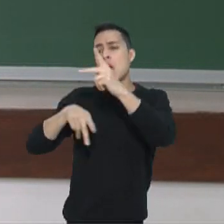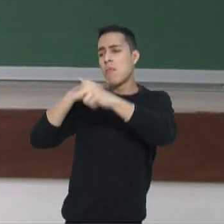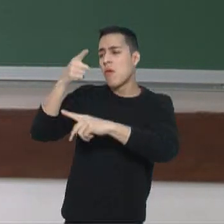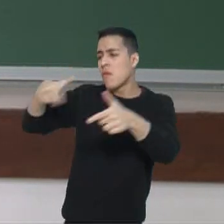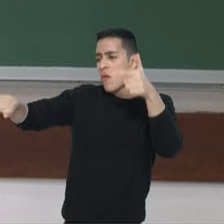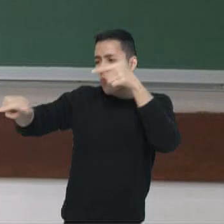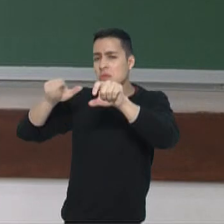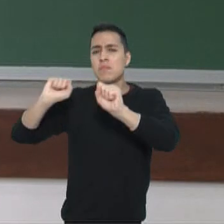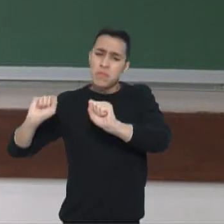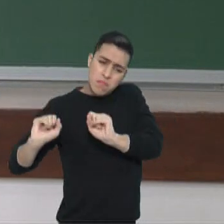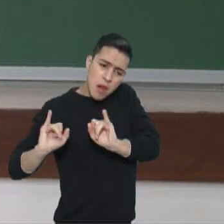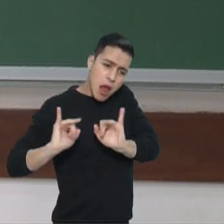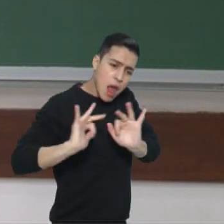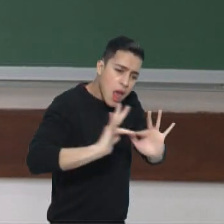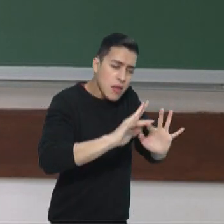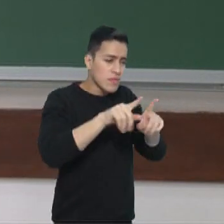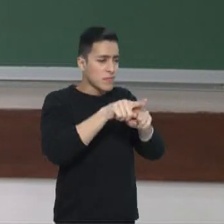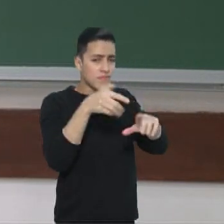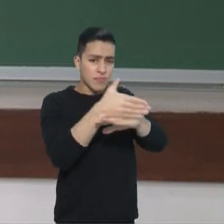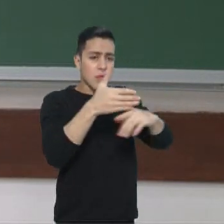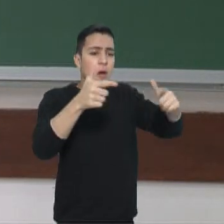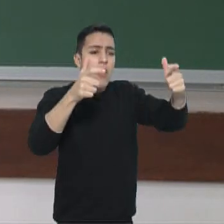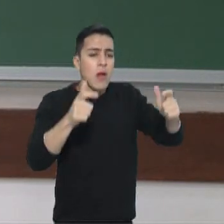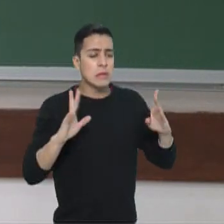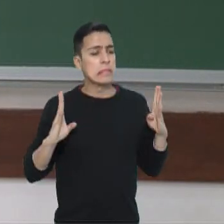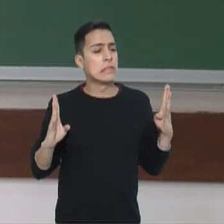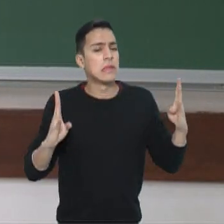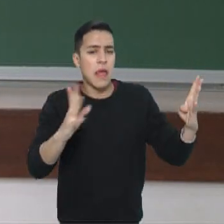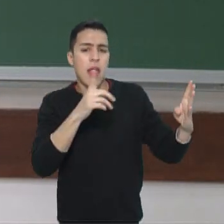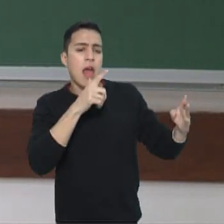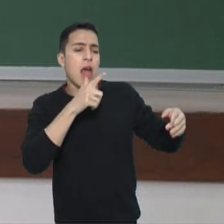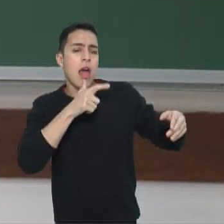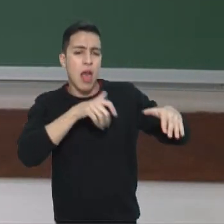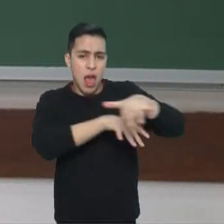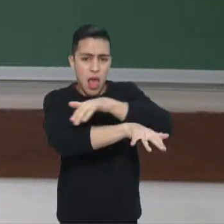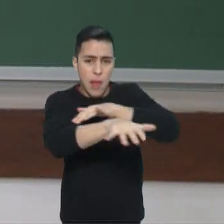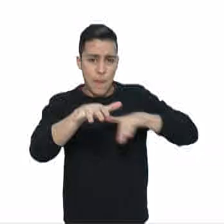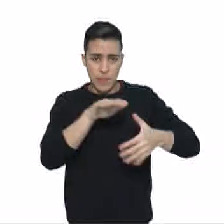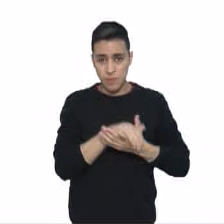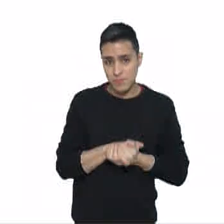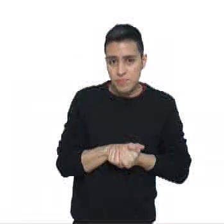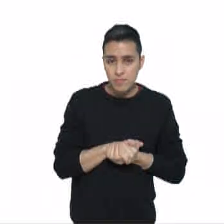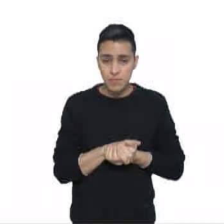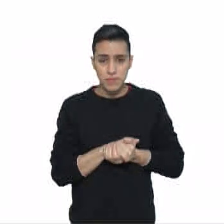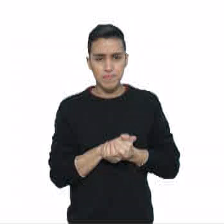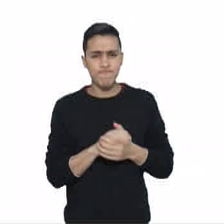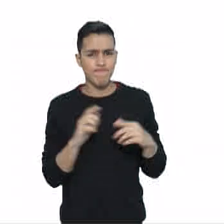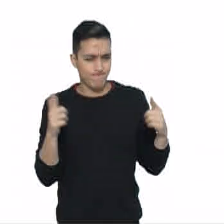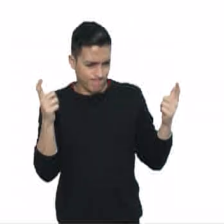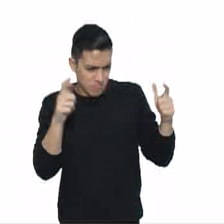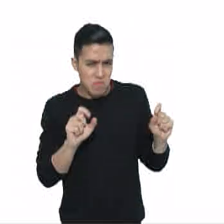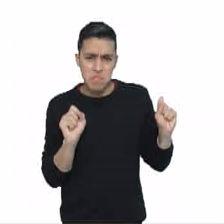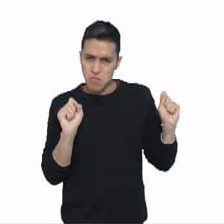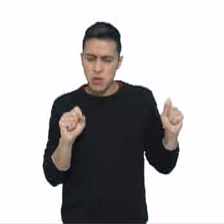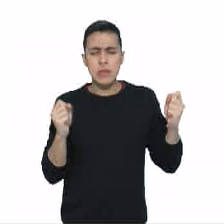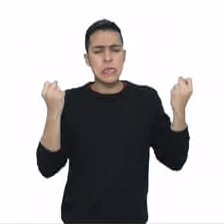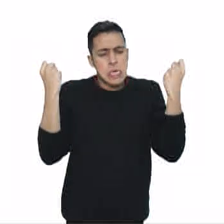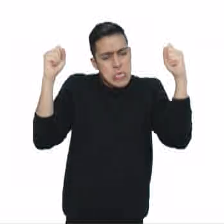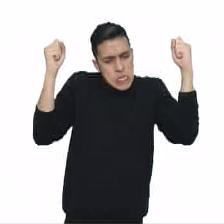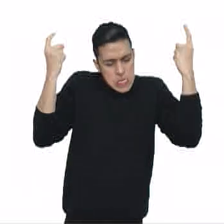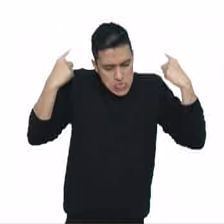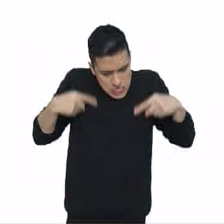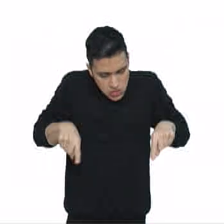mais carentes poderiam frequentar também as termas, tá ok? Eram para locais que poderiam ser praticados